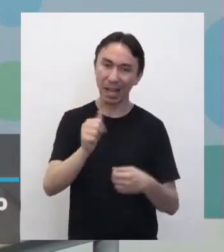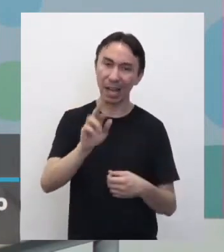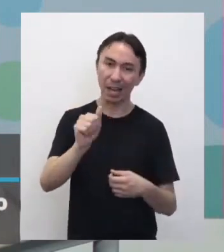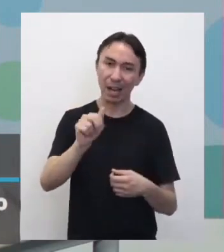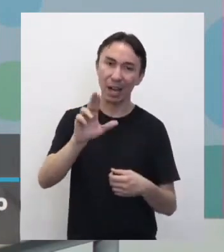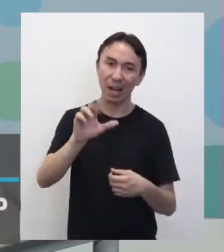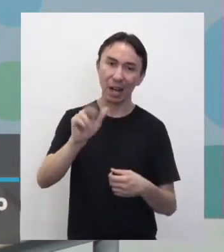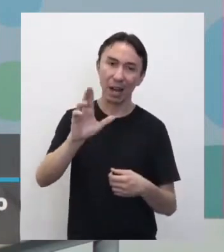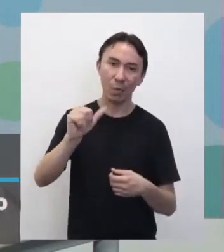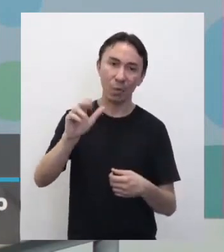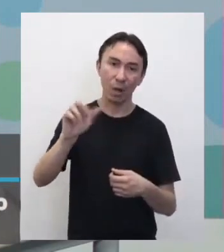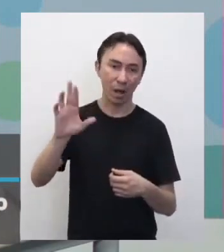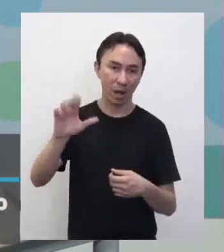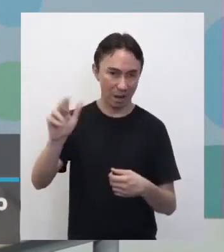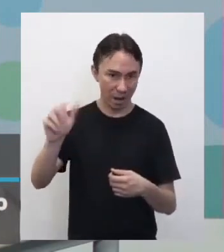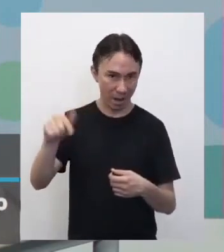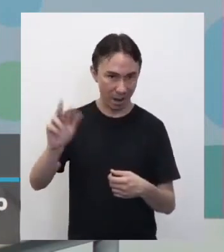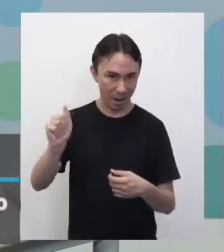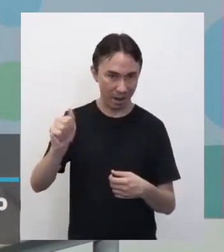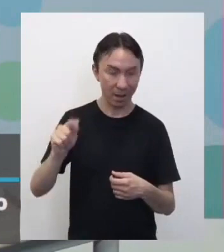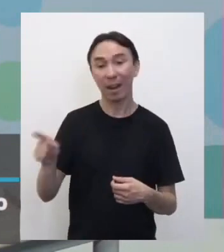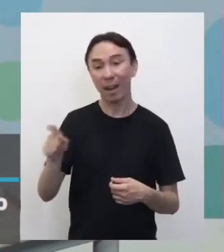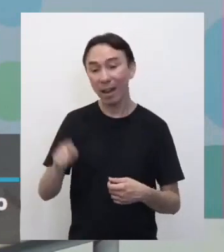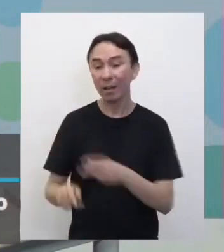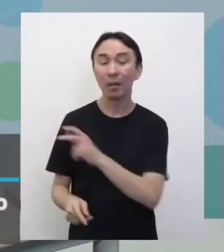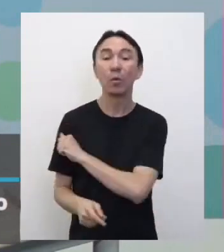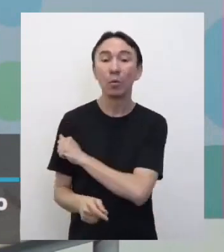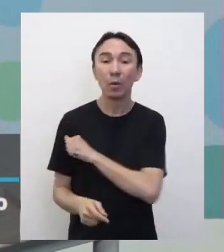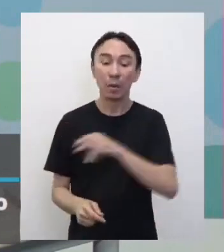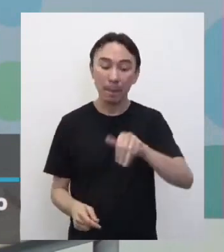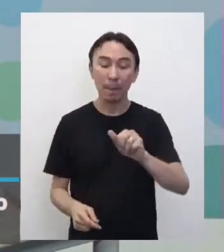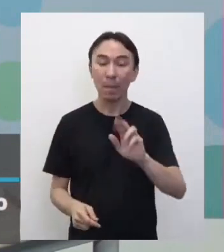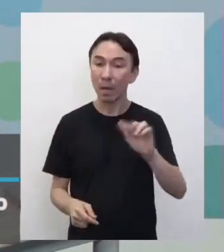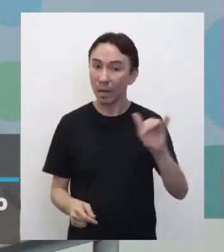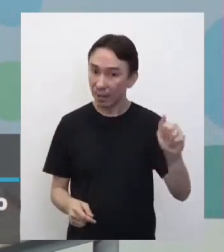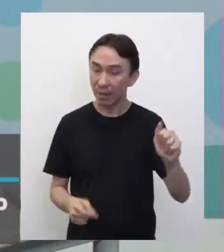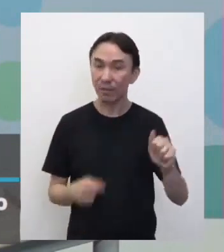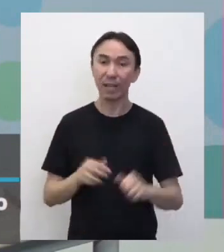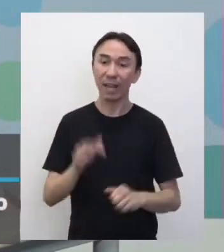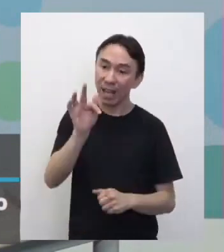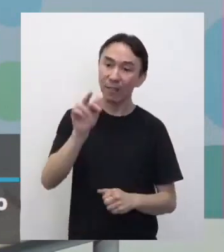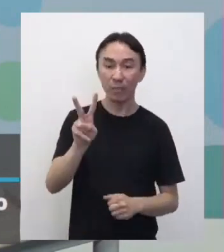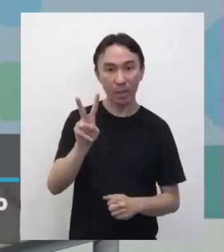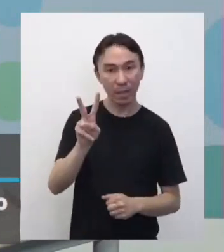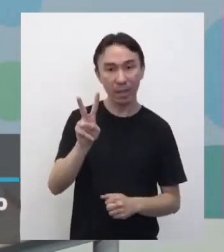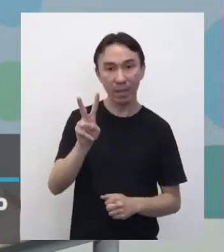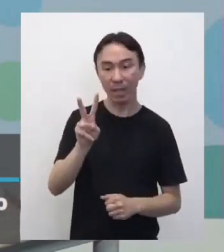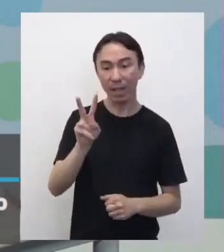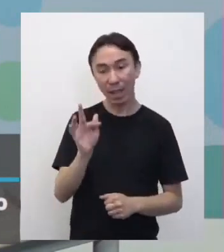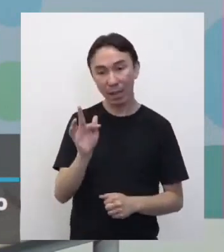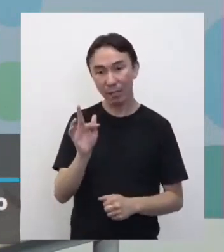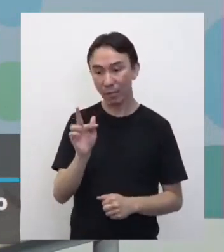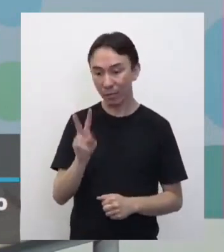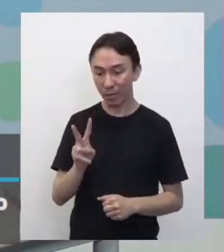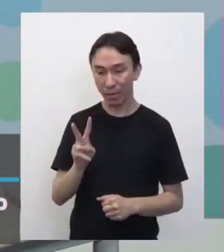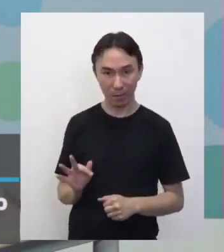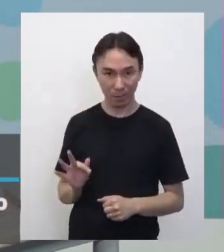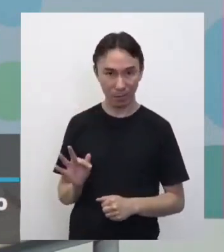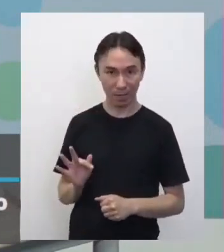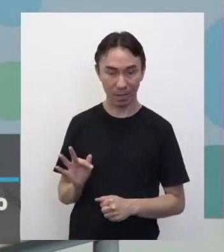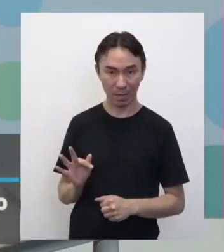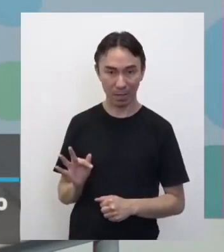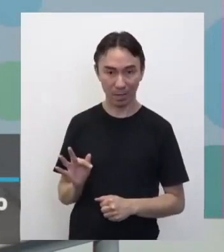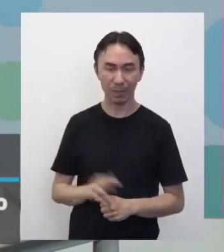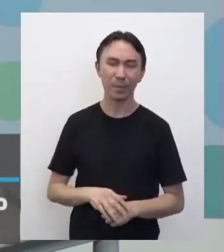gente a resposta da aluna Maria Eduarda, que colocou a sequência FV, FVF. Já